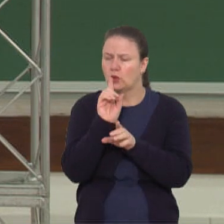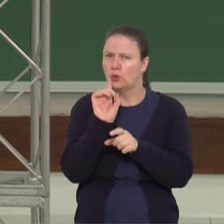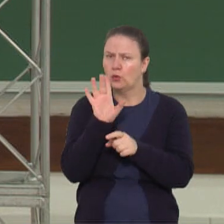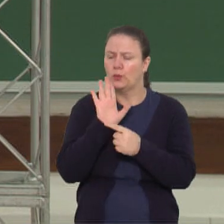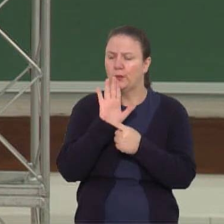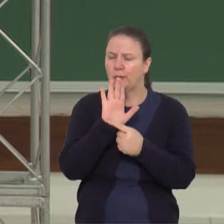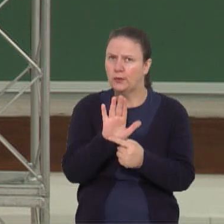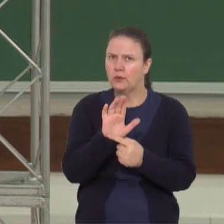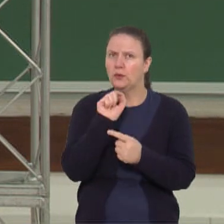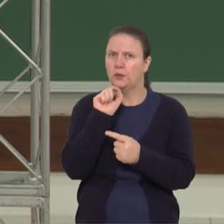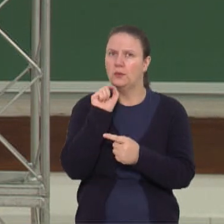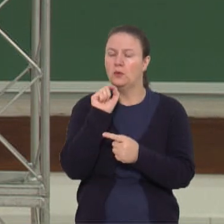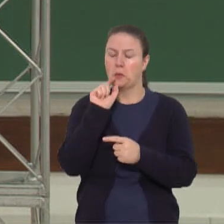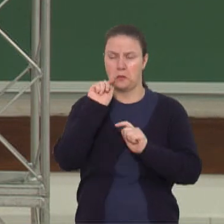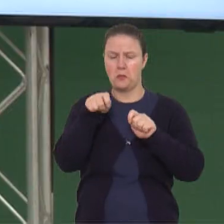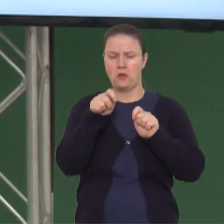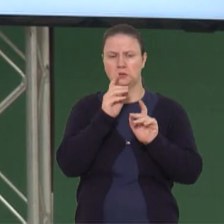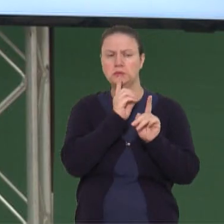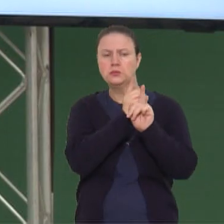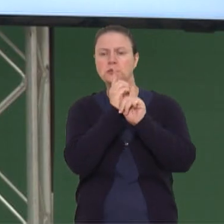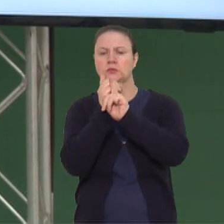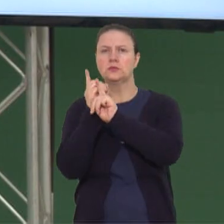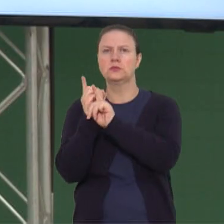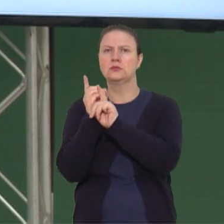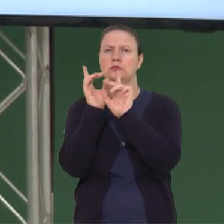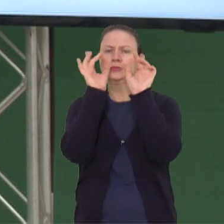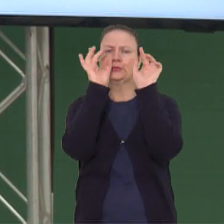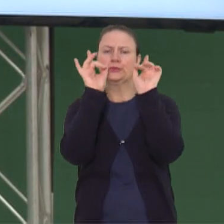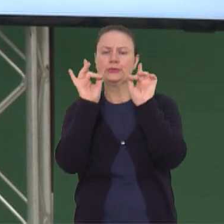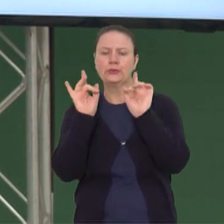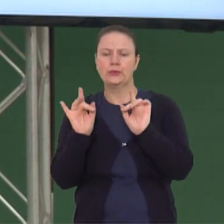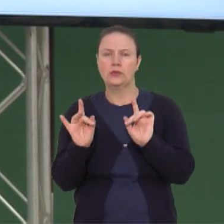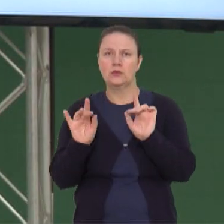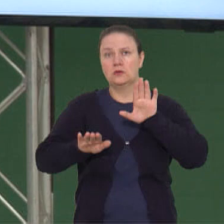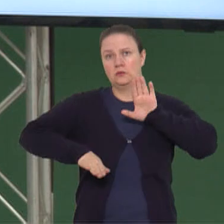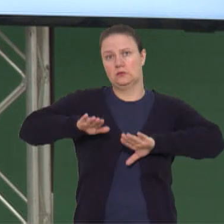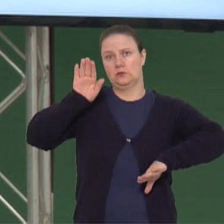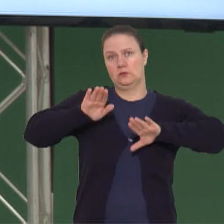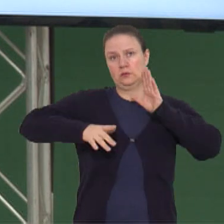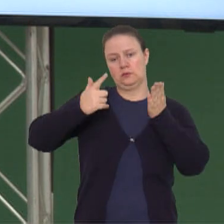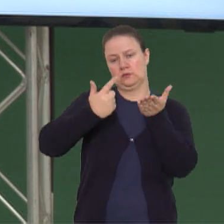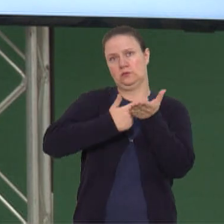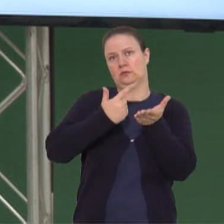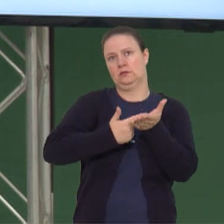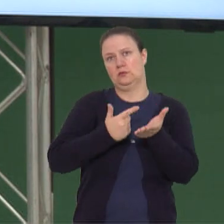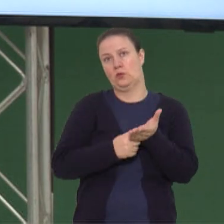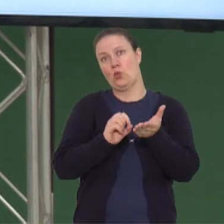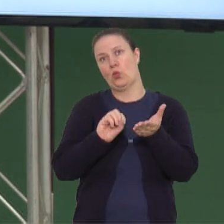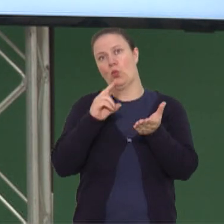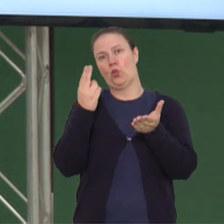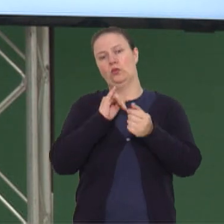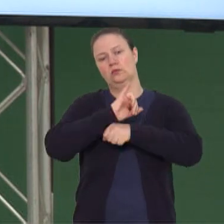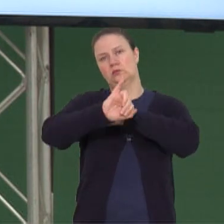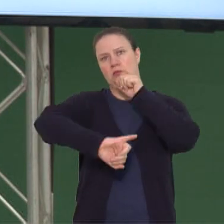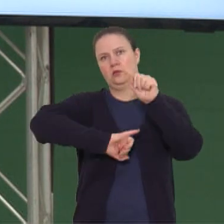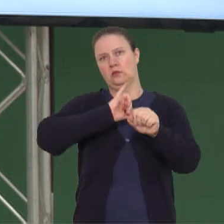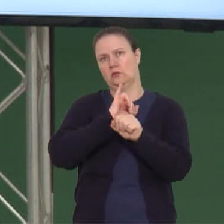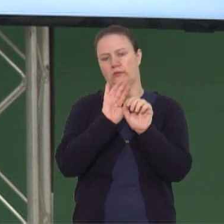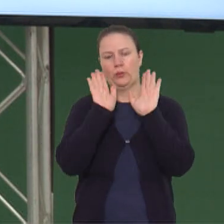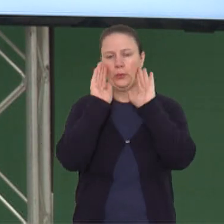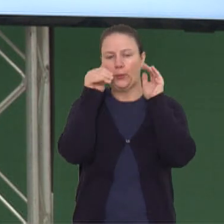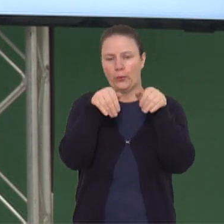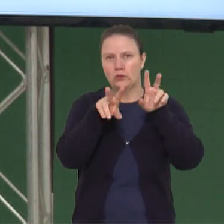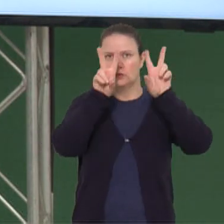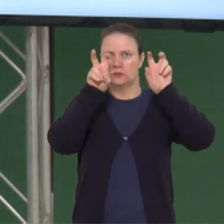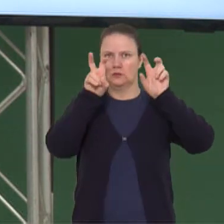podem achar mais ou menos detalhes conforme o livro ou o blog de internet sobre filosofia que vocês